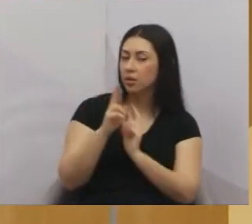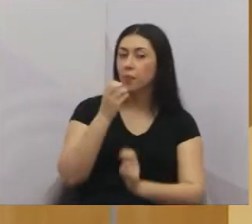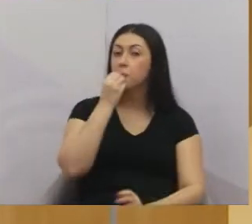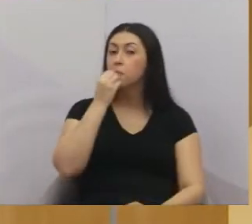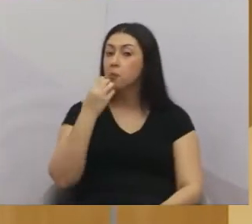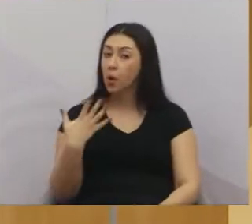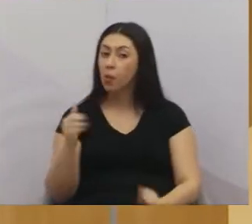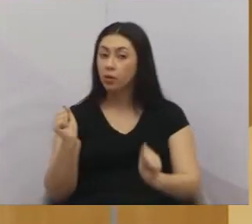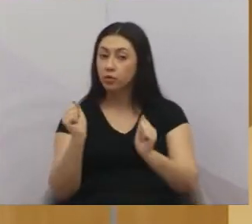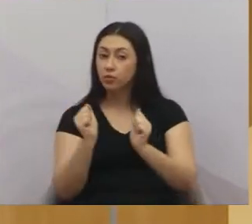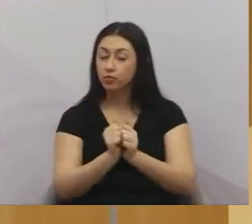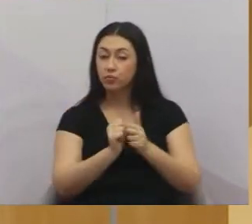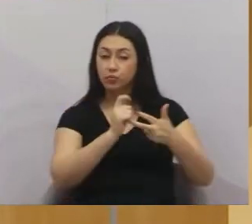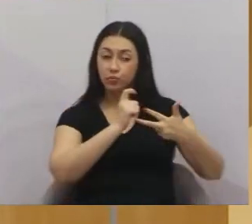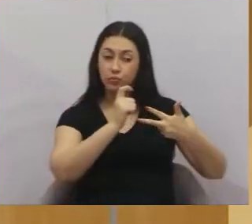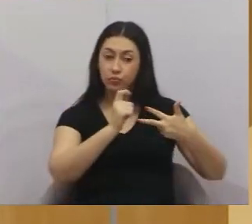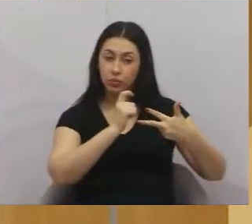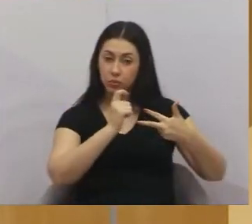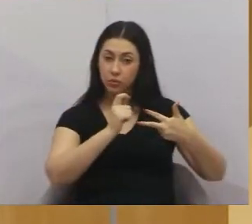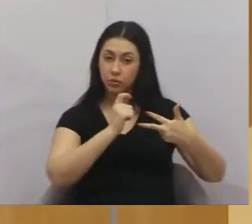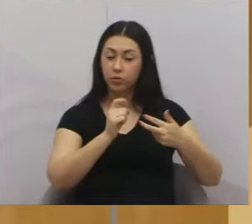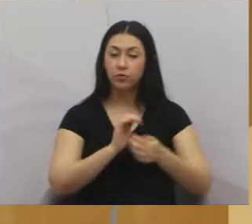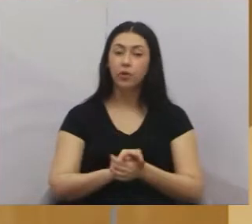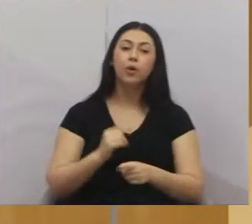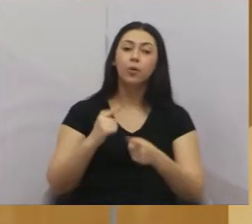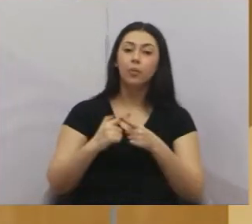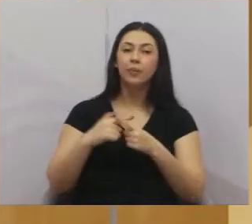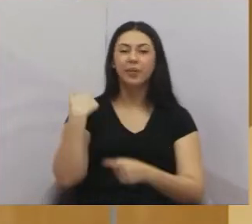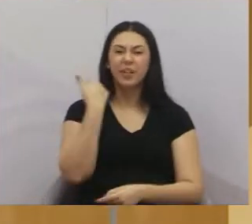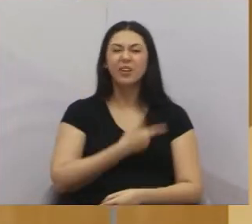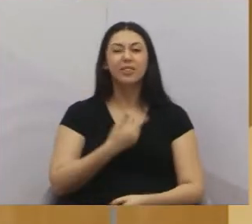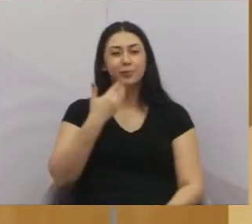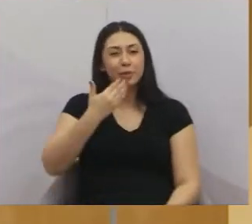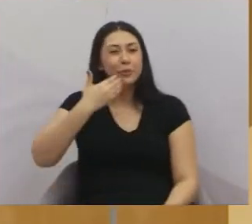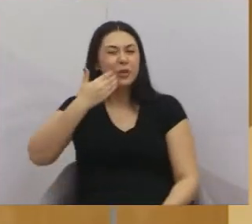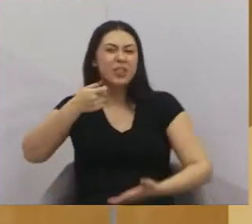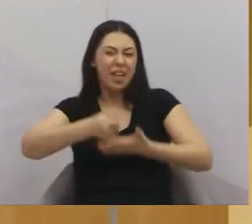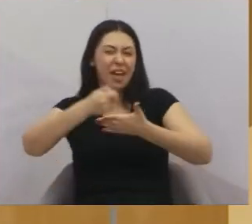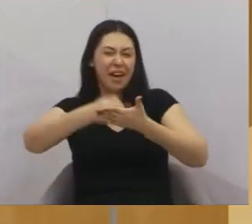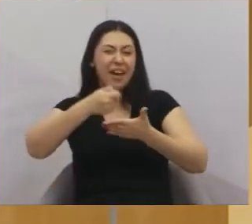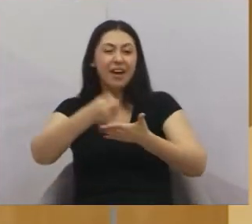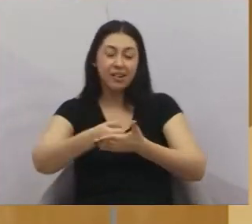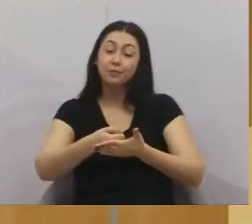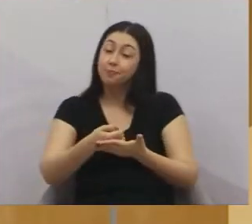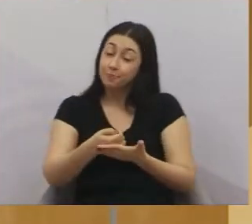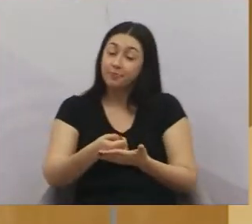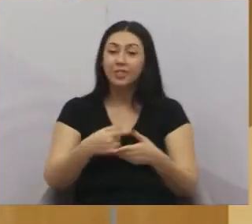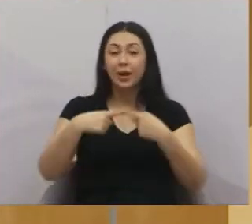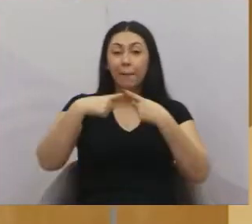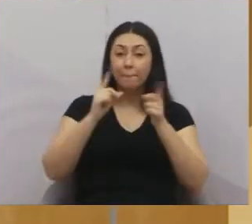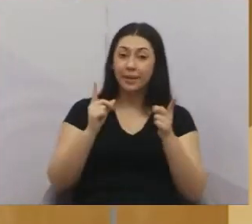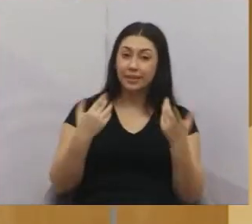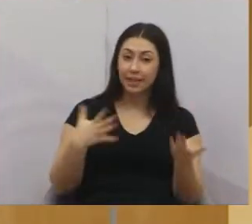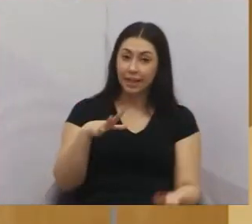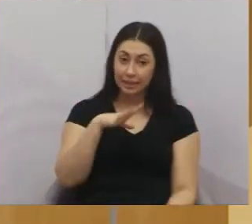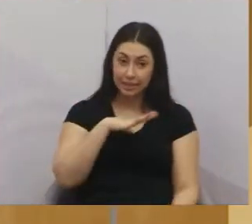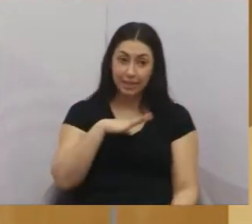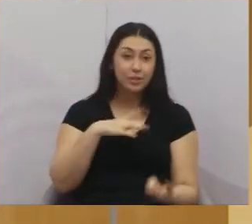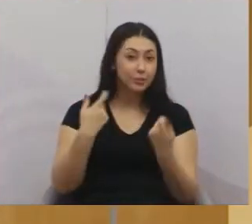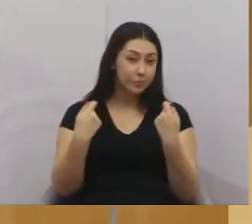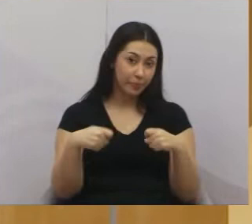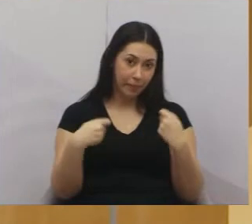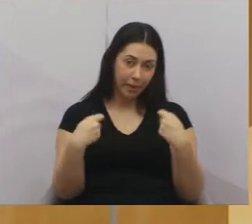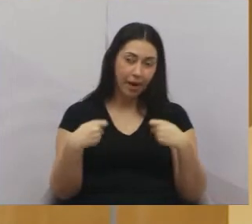o Poder Executivo, porque nós pedimos bastante, isso é fato, mas é porque a cidade demanda